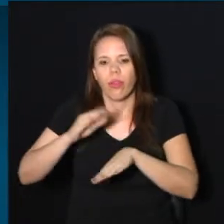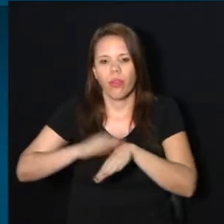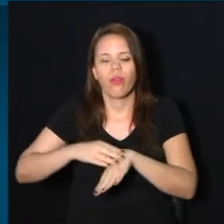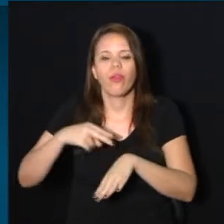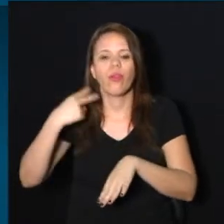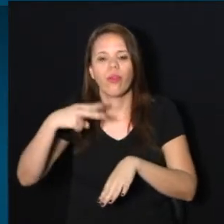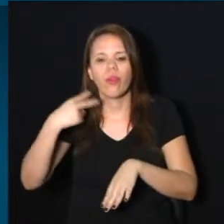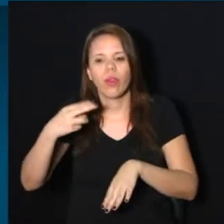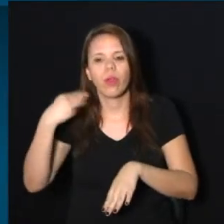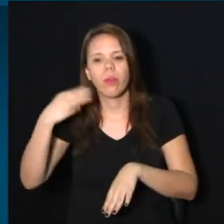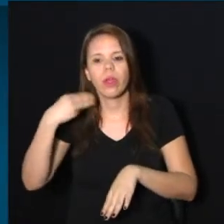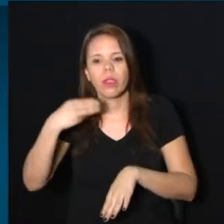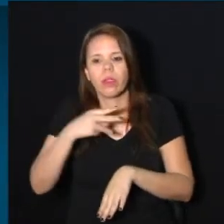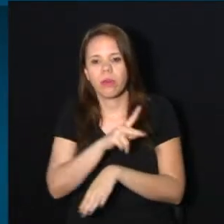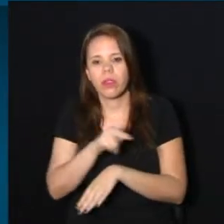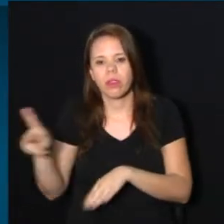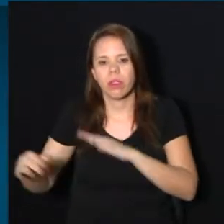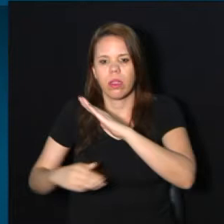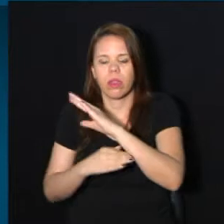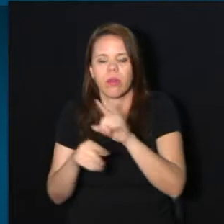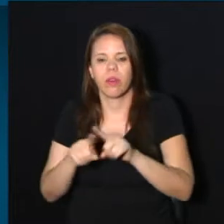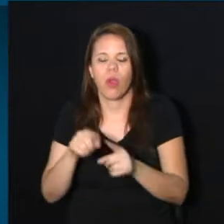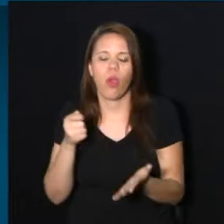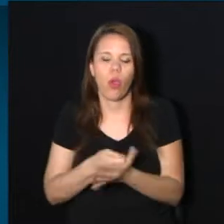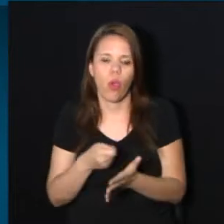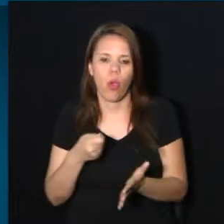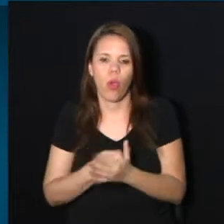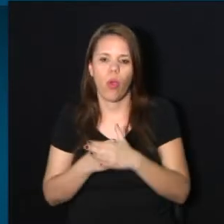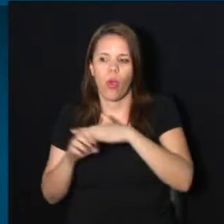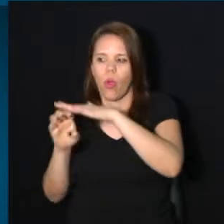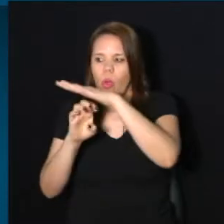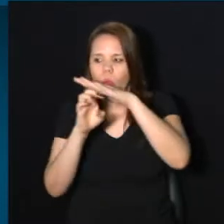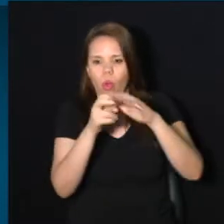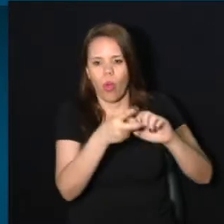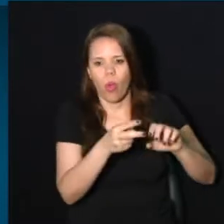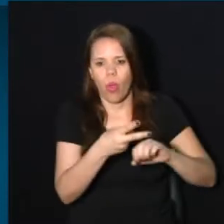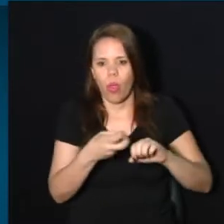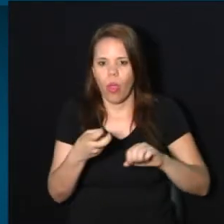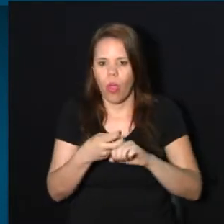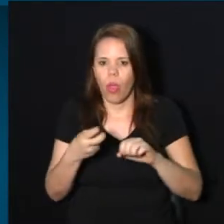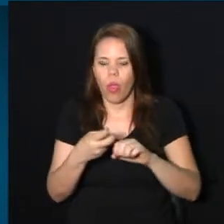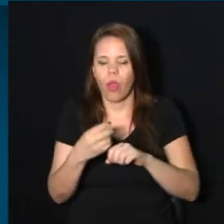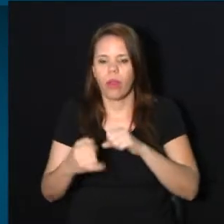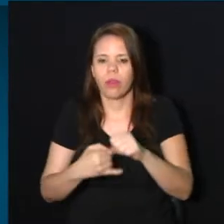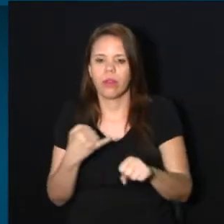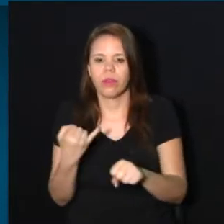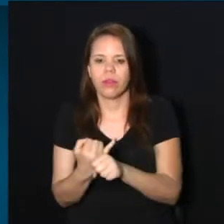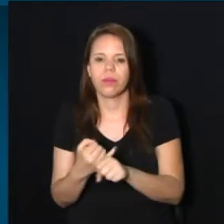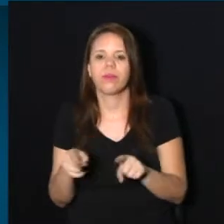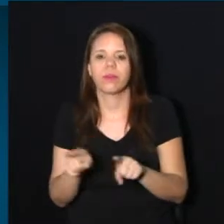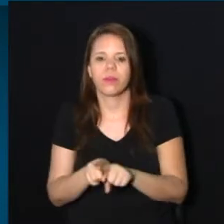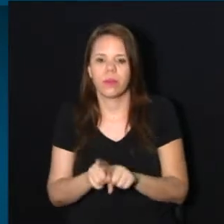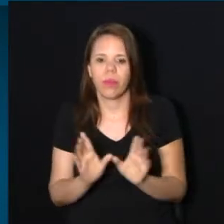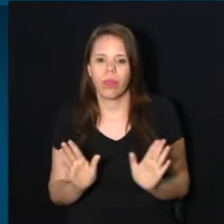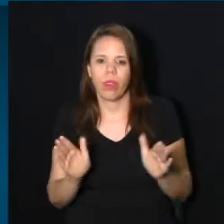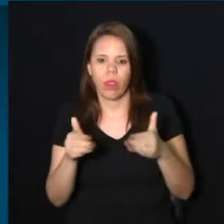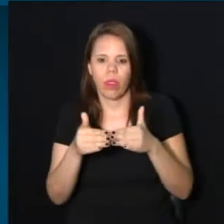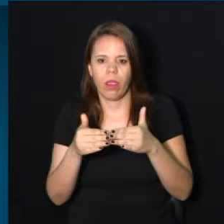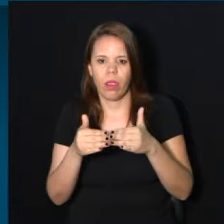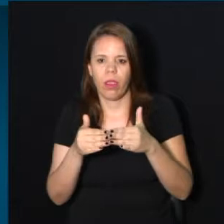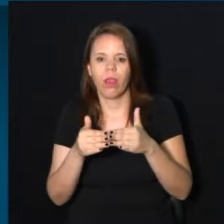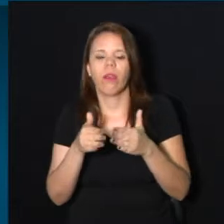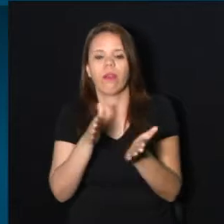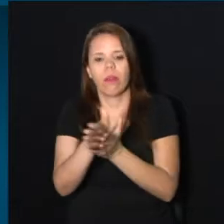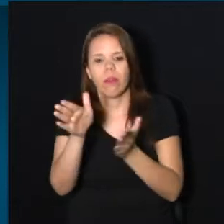presidente da Câmara, Marcos Bernardelli, que obriga que empresas de aplicativo e plataformas digitais voltadas à publicidade